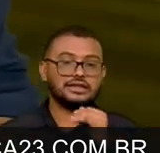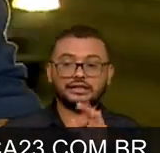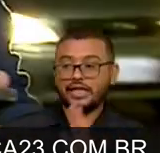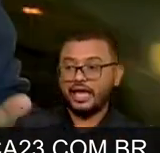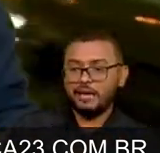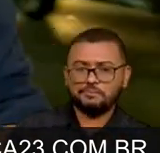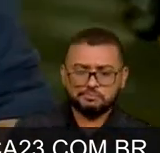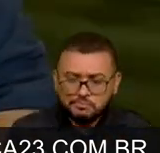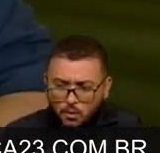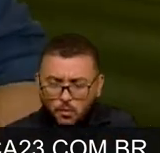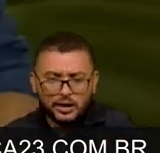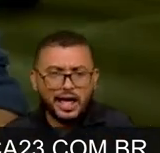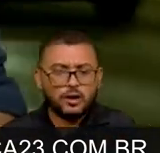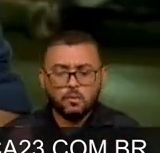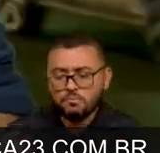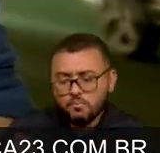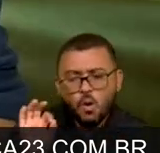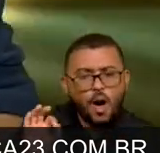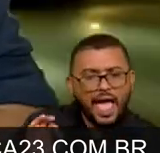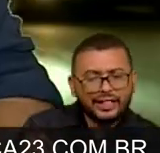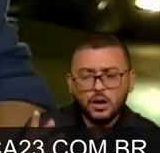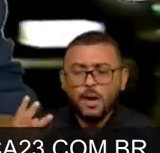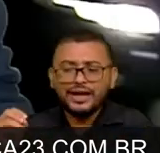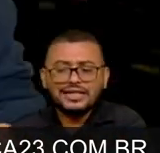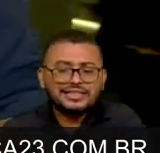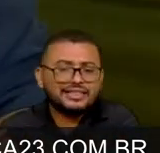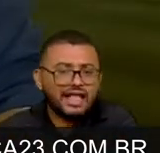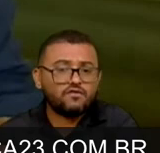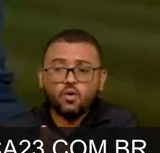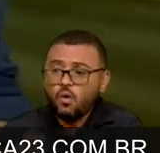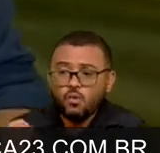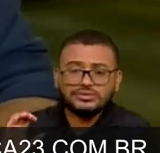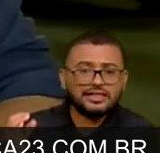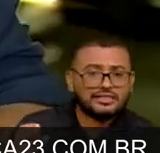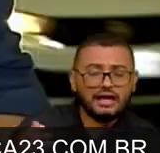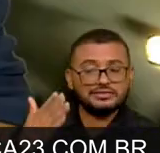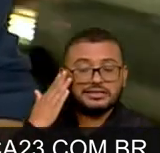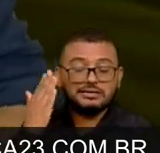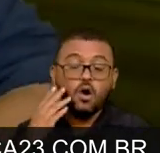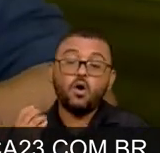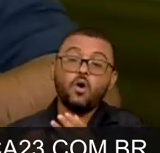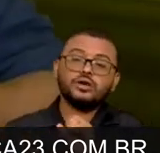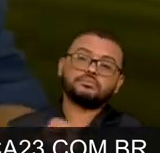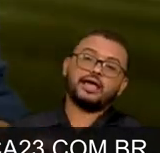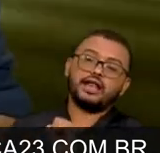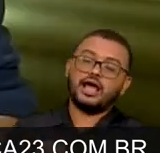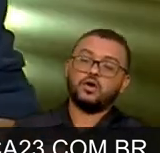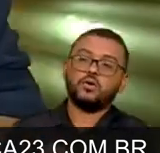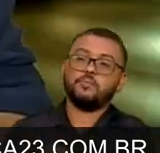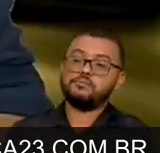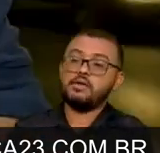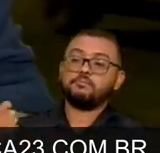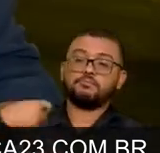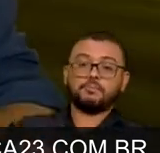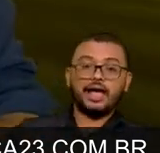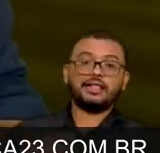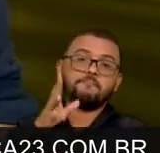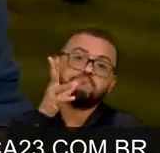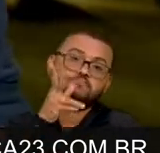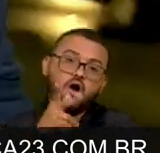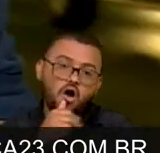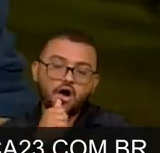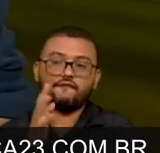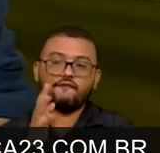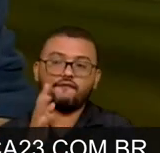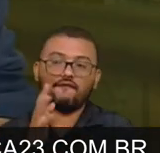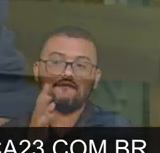tempo procurando as moedas para pagar os centavos ou mesmo ficar ali esperando o troco, que acaba aumentando o tempo que ele permanece ali